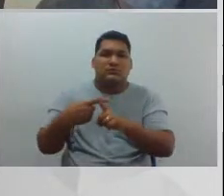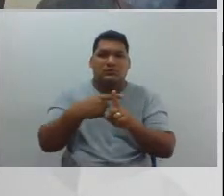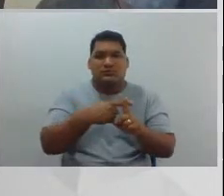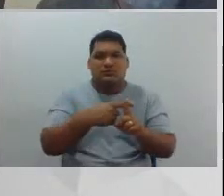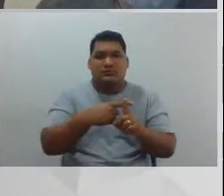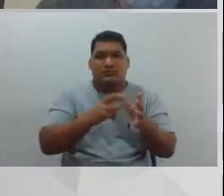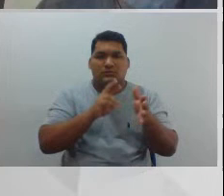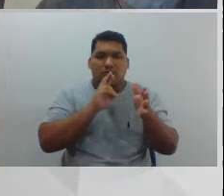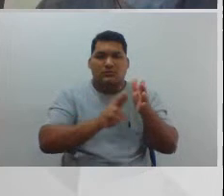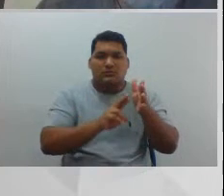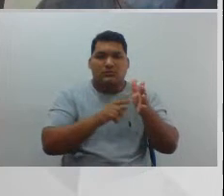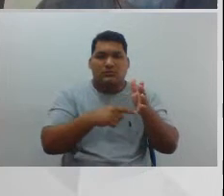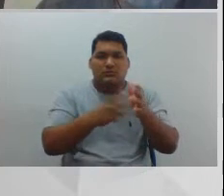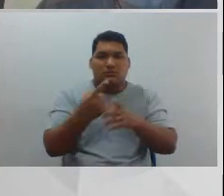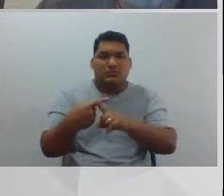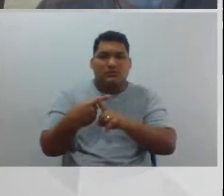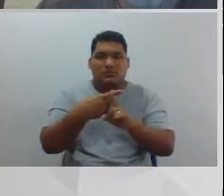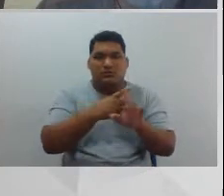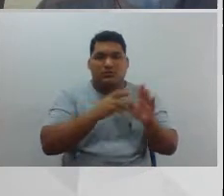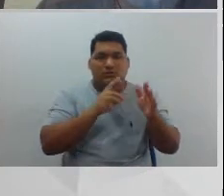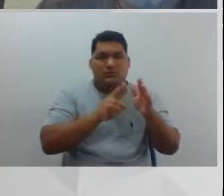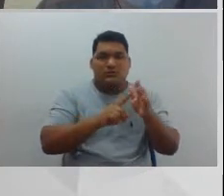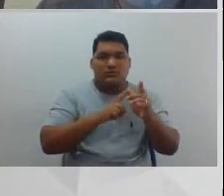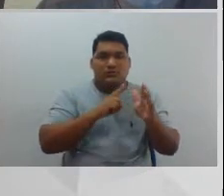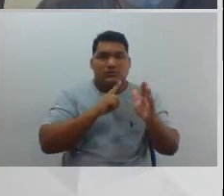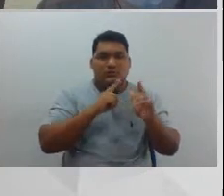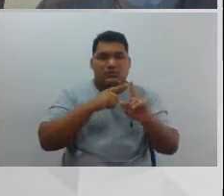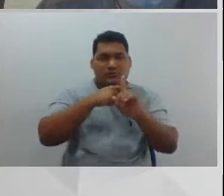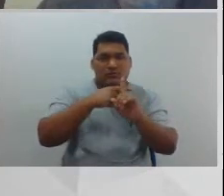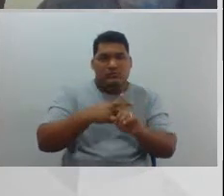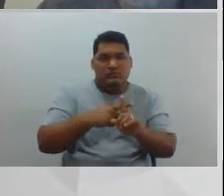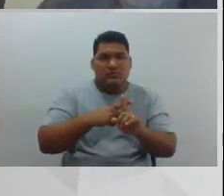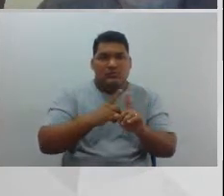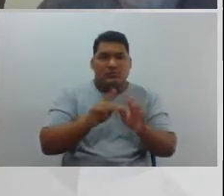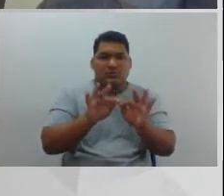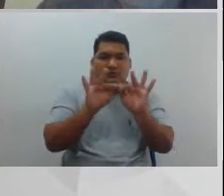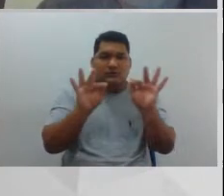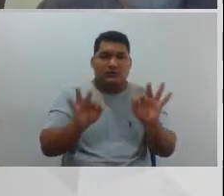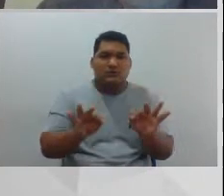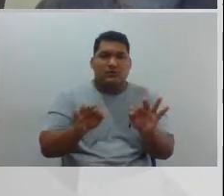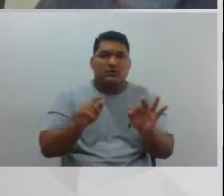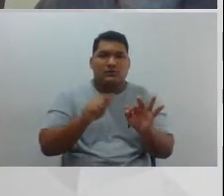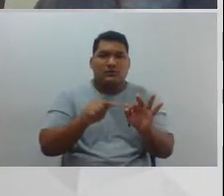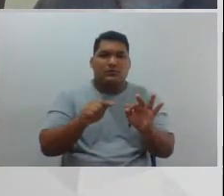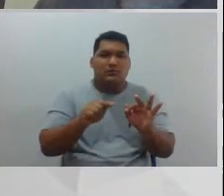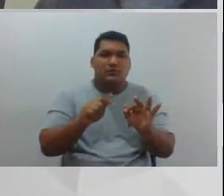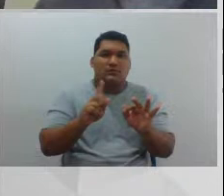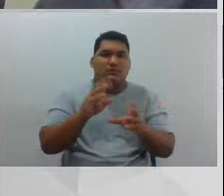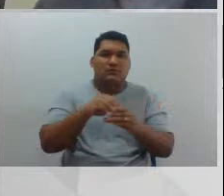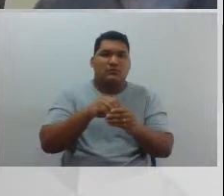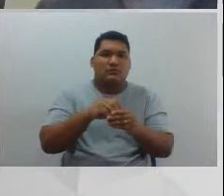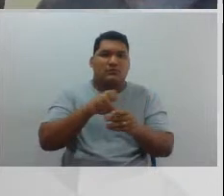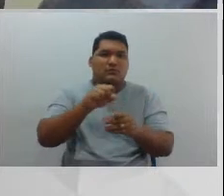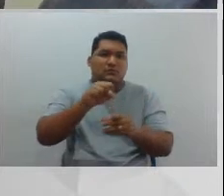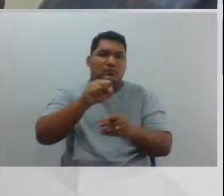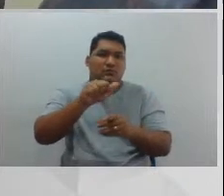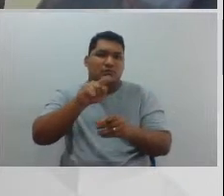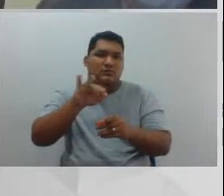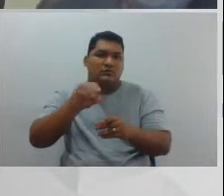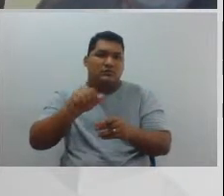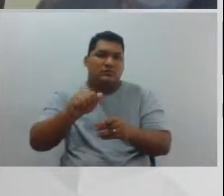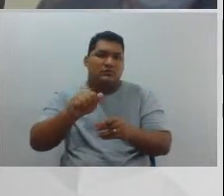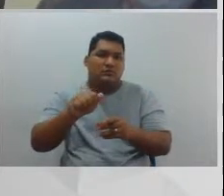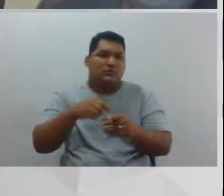dessa soma ponderada passa por uma função f e gera a saída do neurônio. Matematicamente é muito simples,